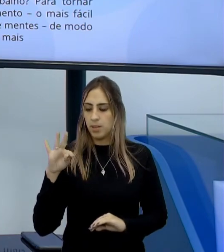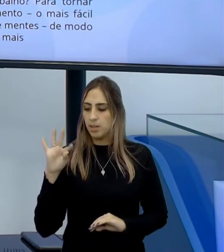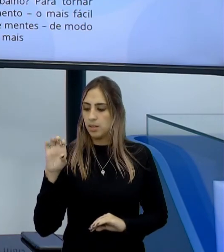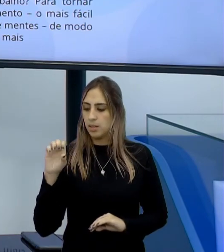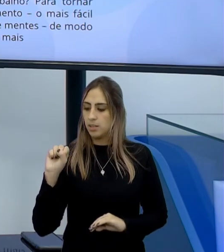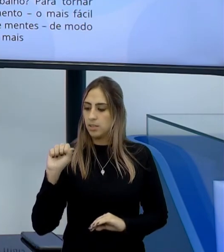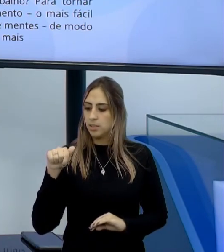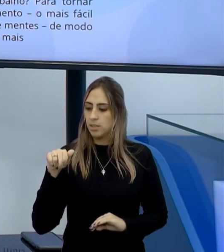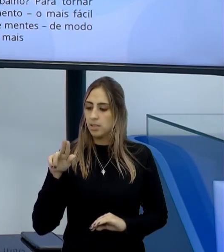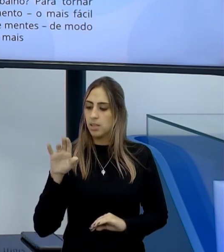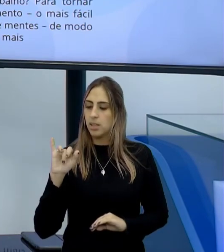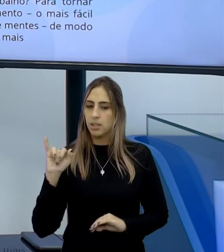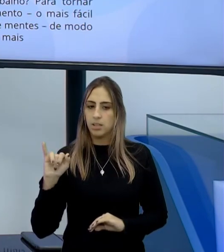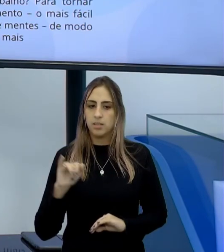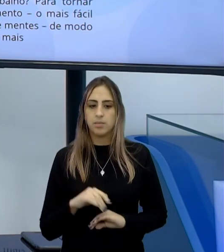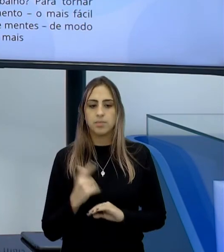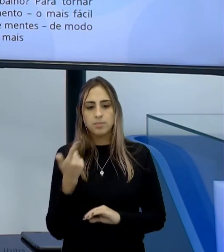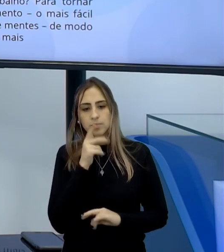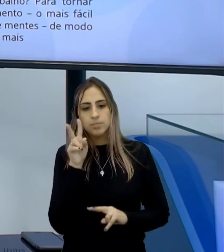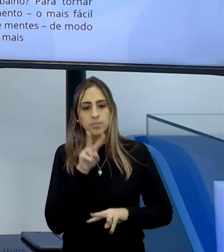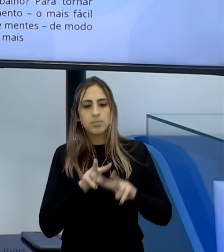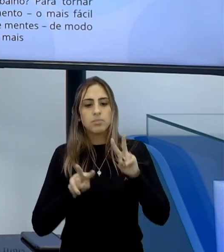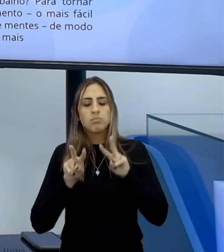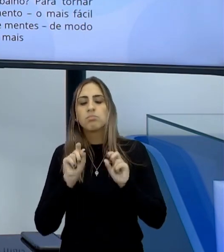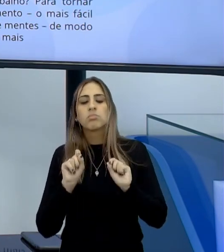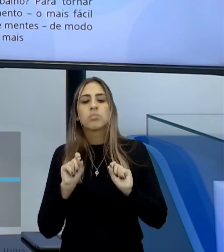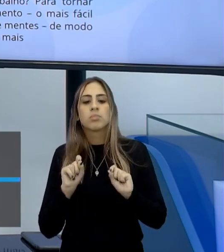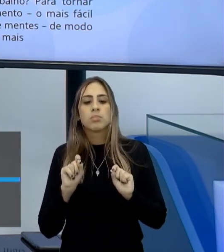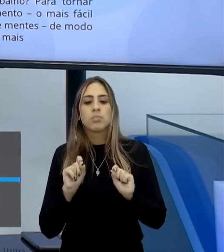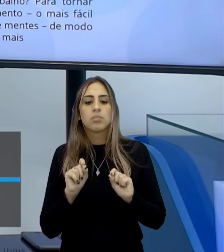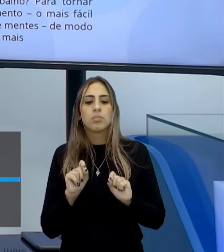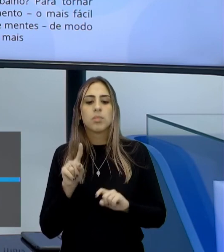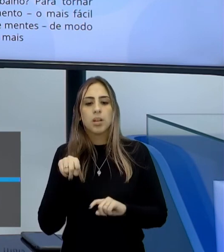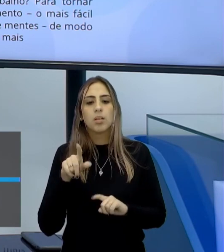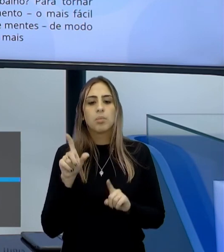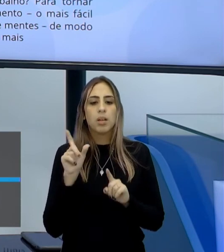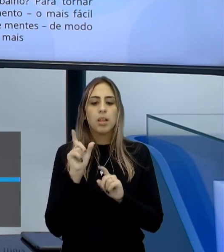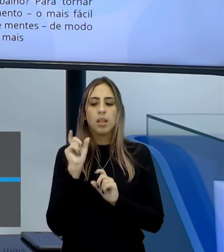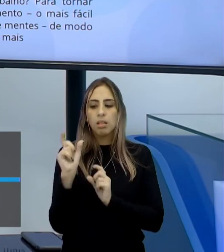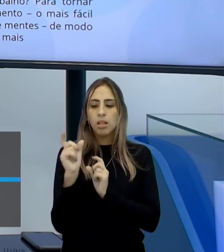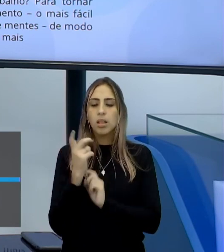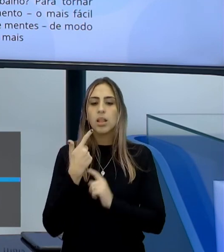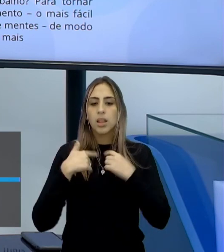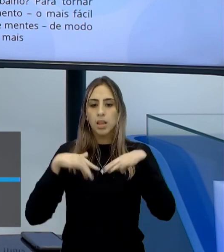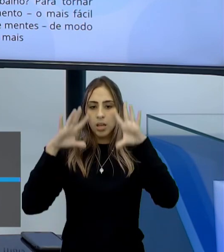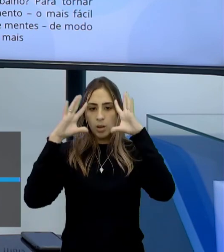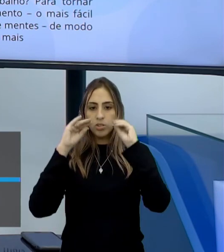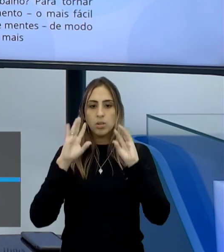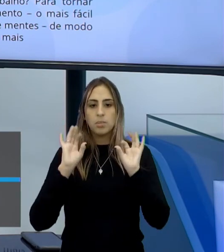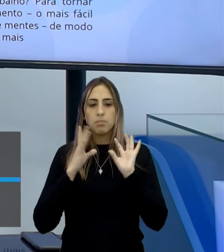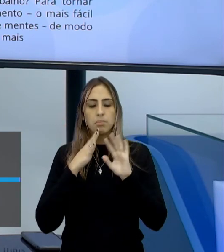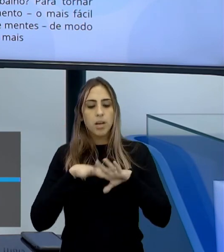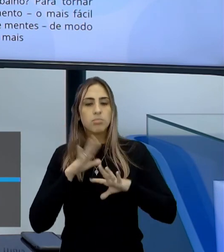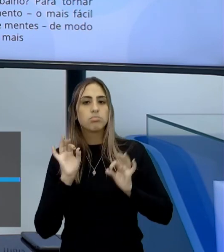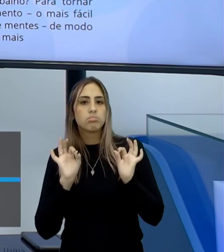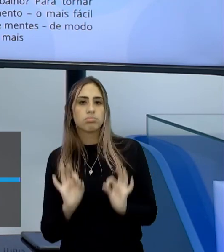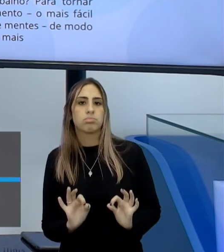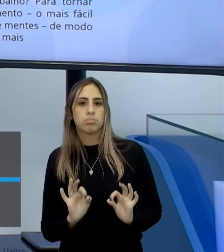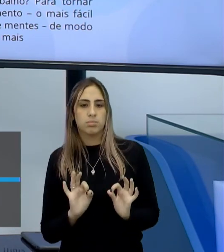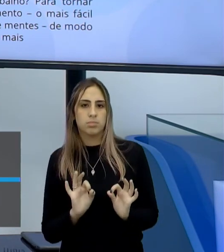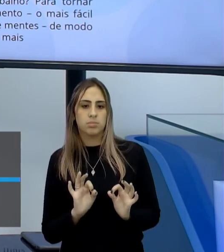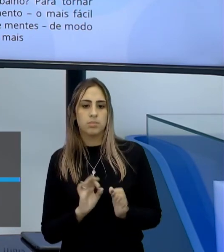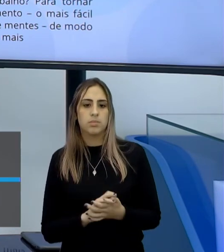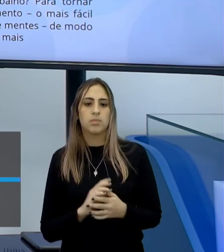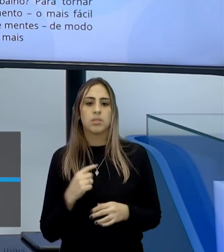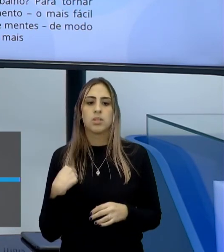Tá bom? Mas a gente consegue observar aí que o que predomina é uma linguagem mais formal, ok?